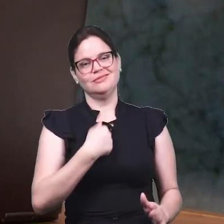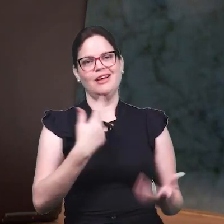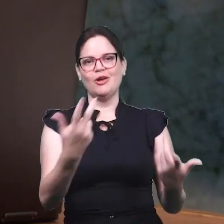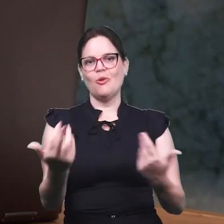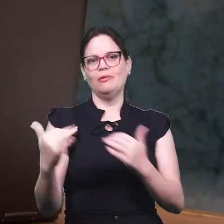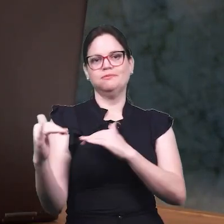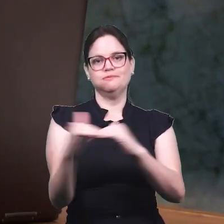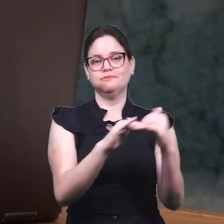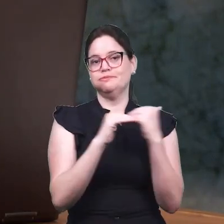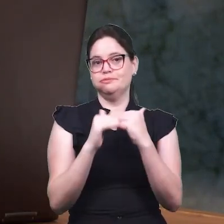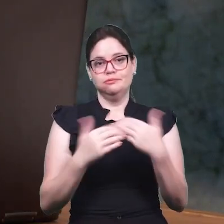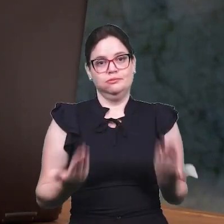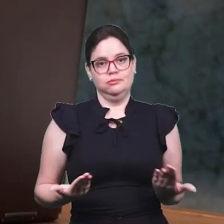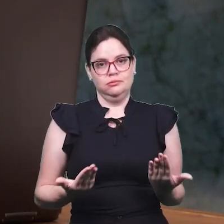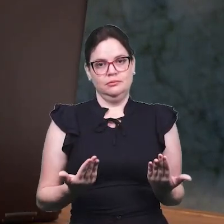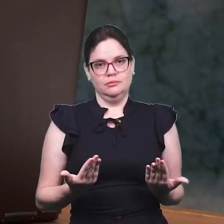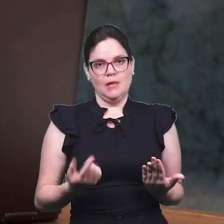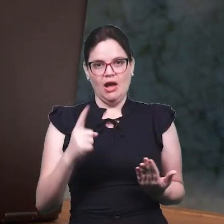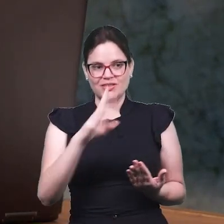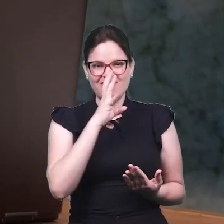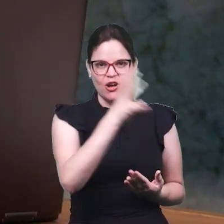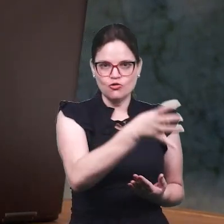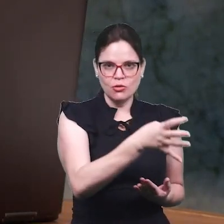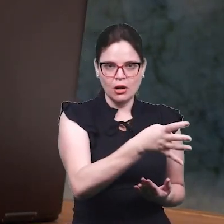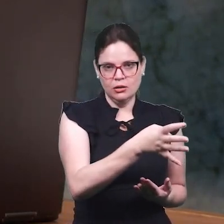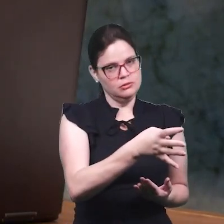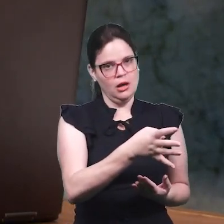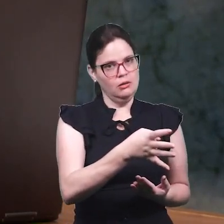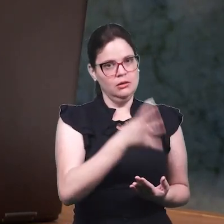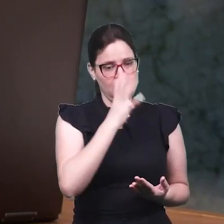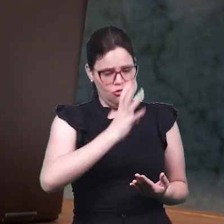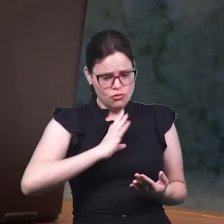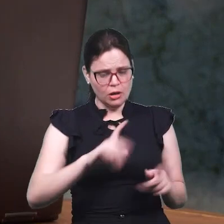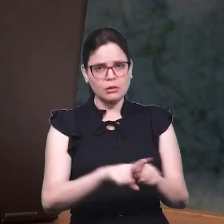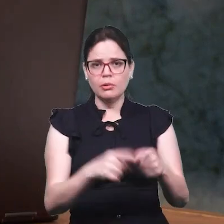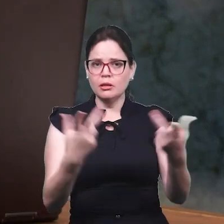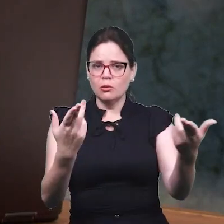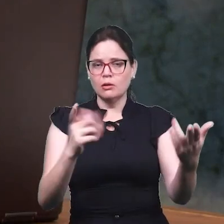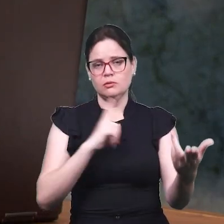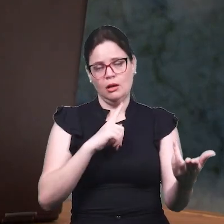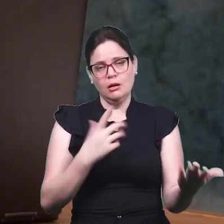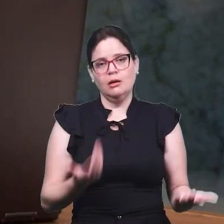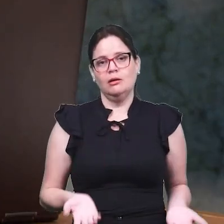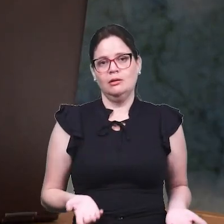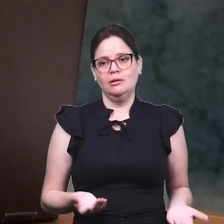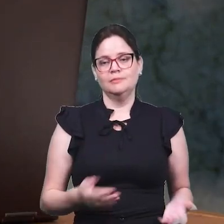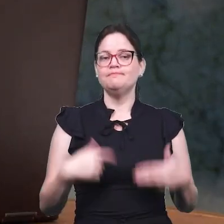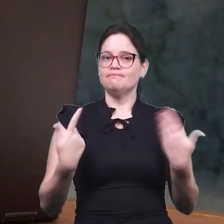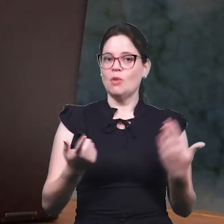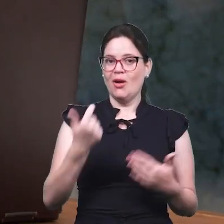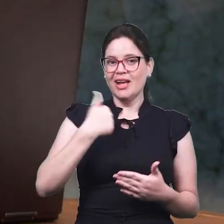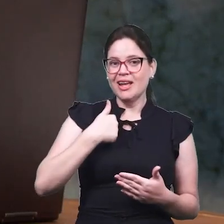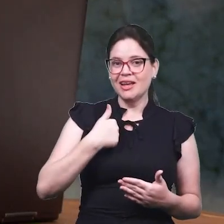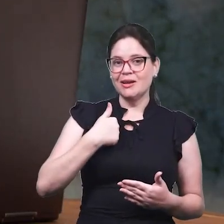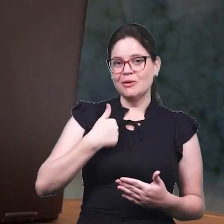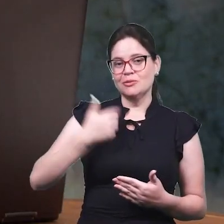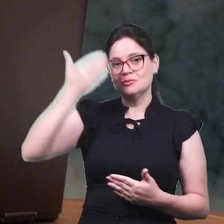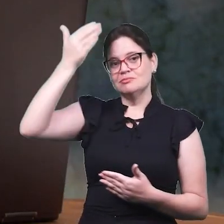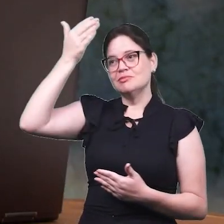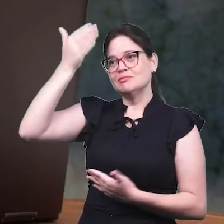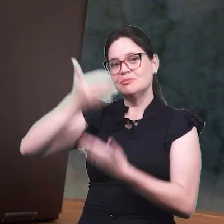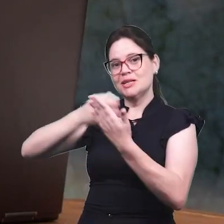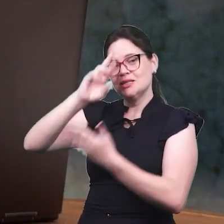aqui. Que, portanto, nós somos inexcusáveis perante Deus. Ele vai dizer mais à frente